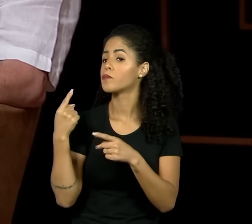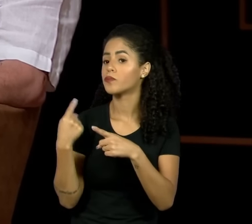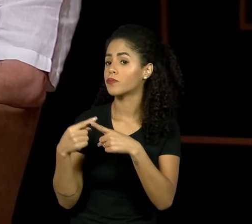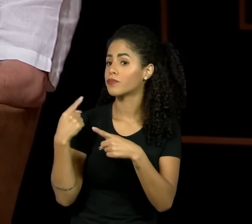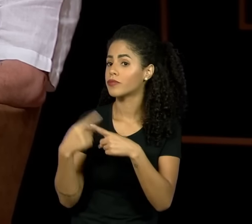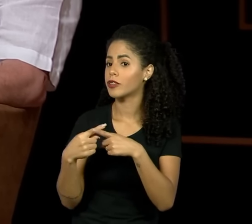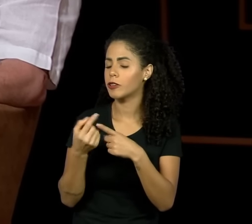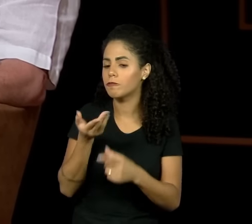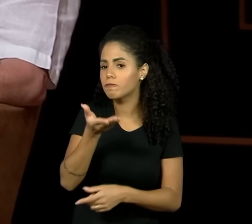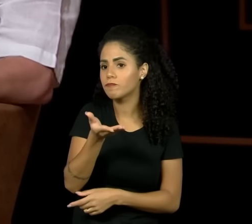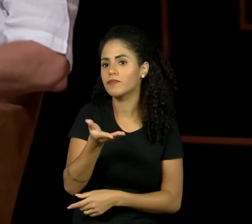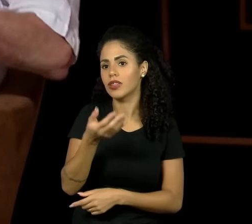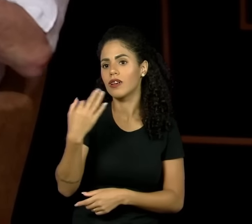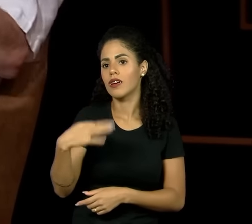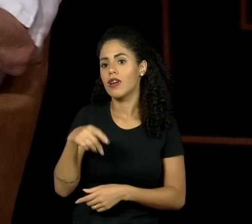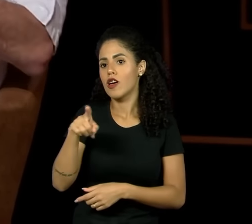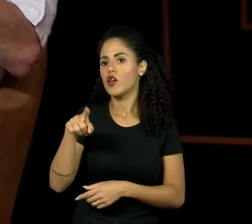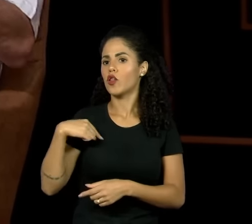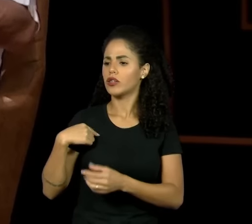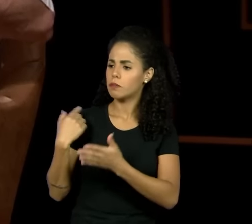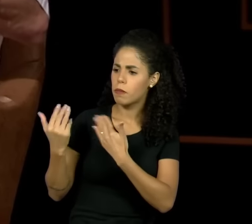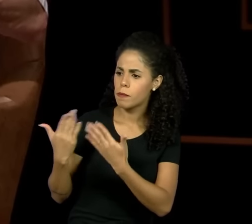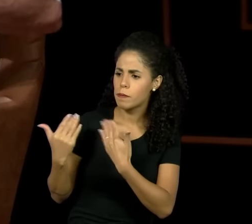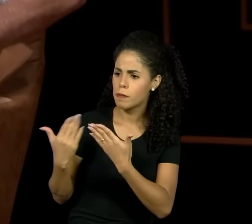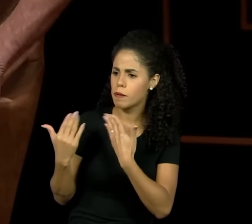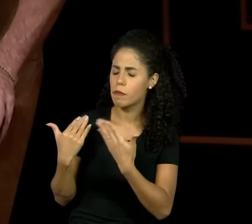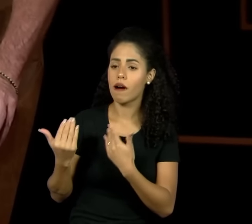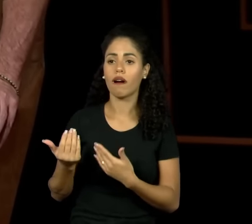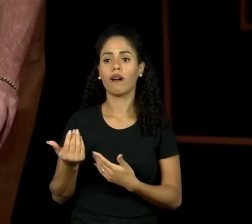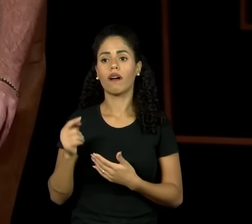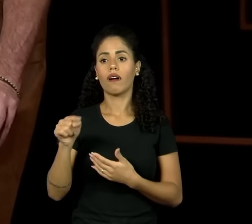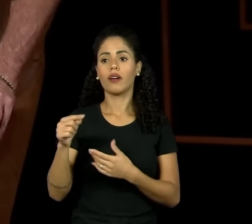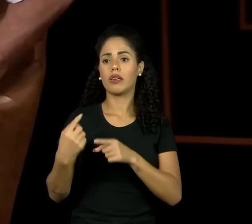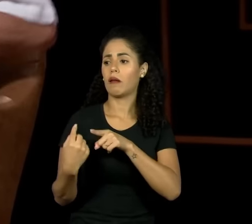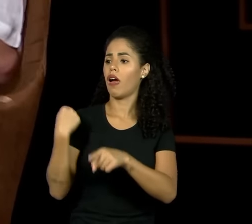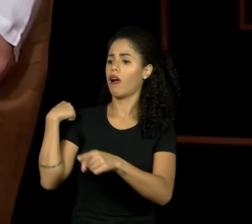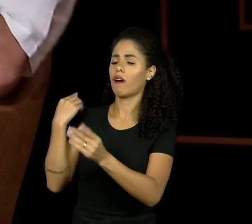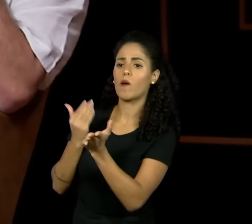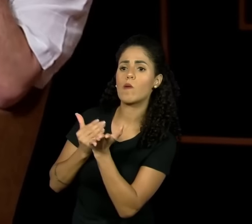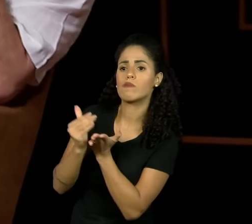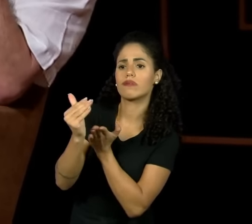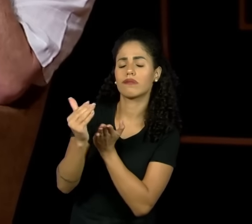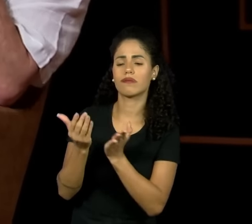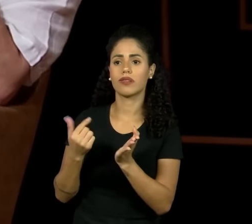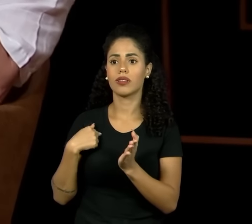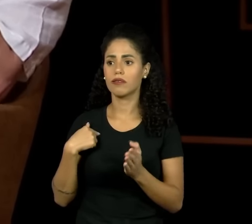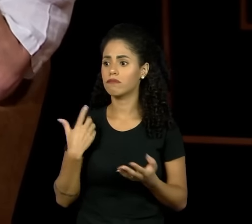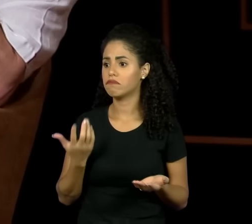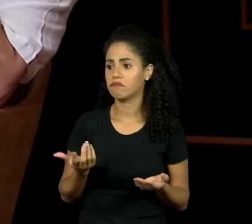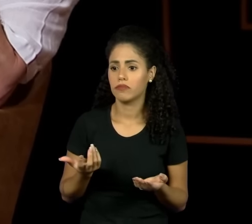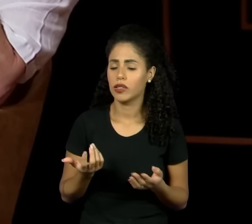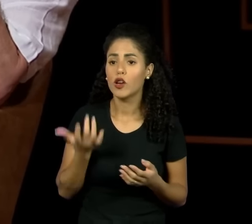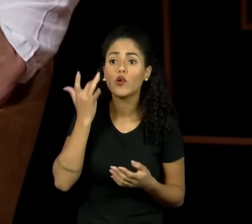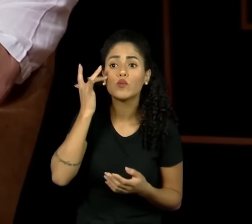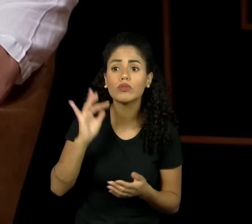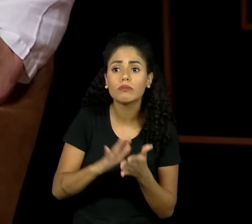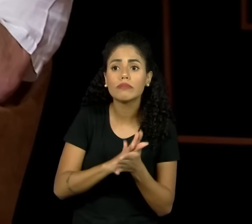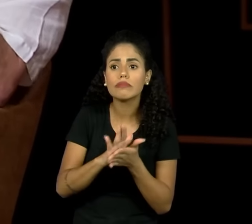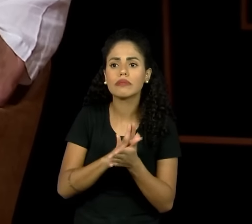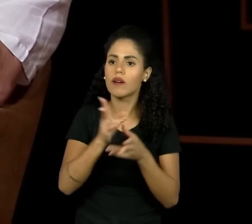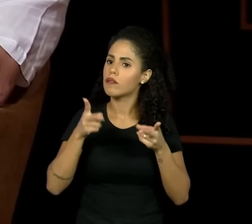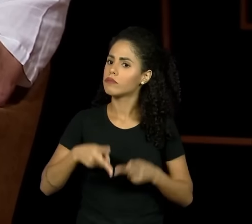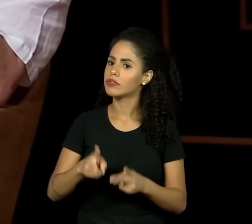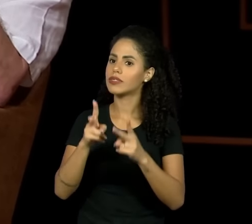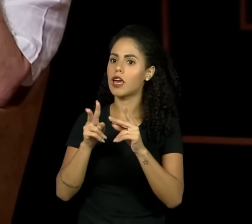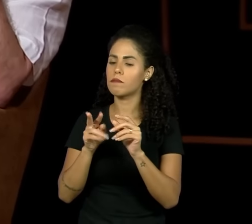Porque de fato a gente tinha essas conversas e eu hum Então ela ela ela ela sempre me passava